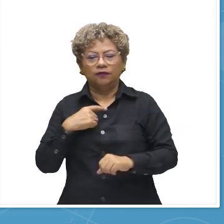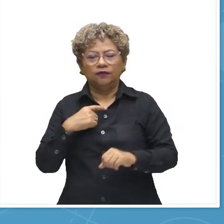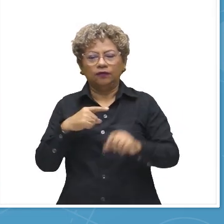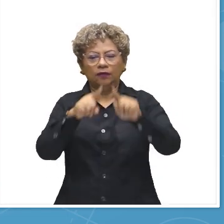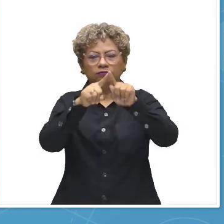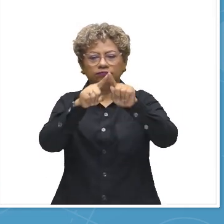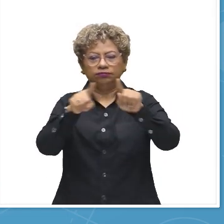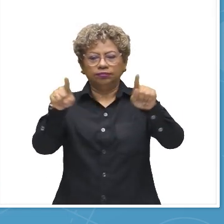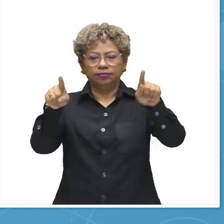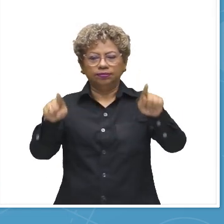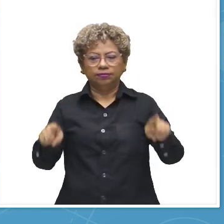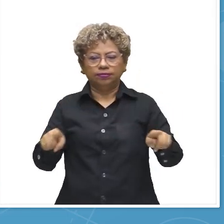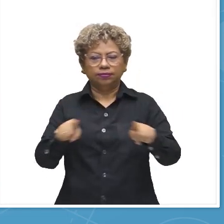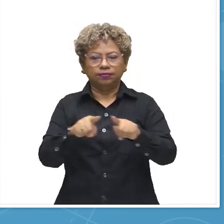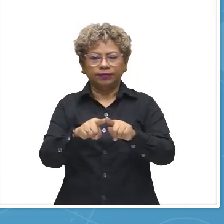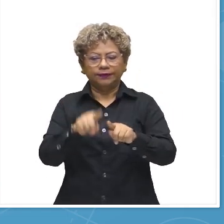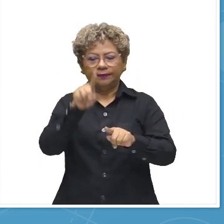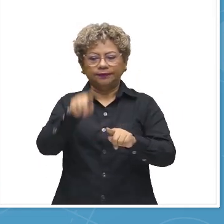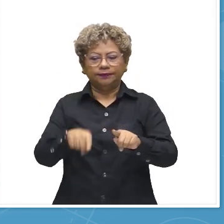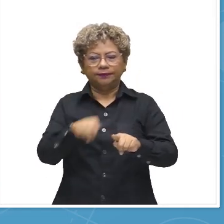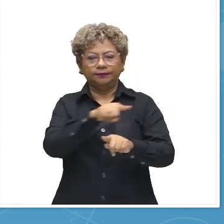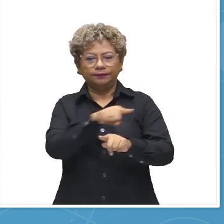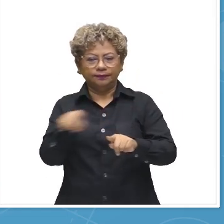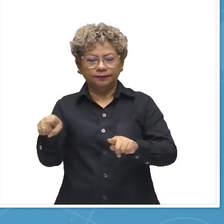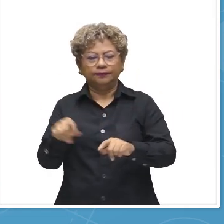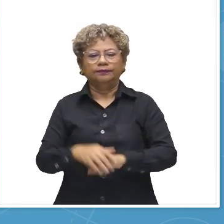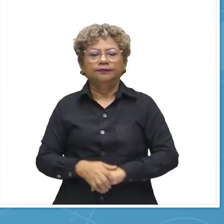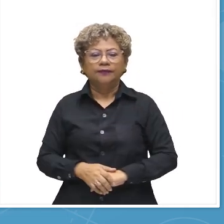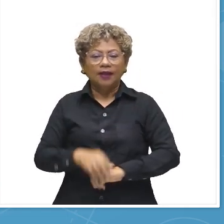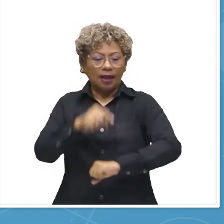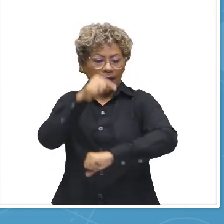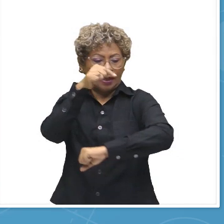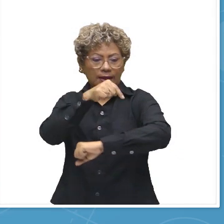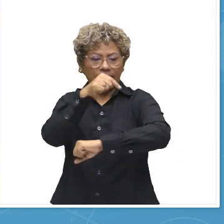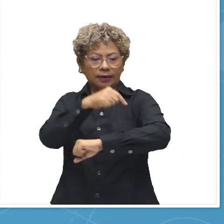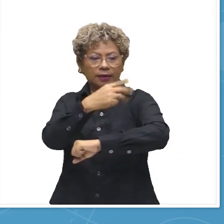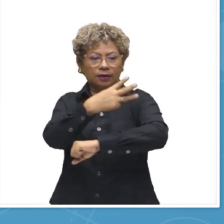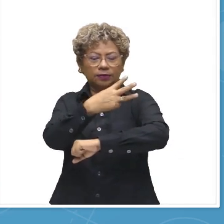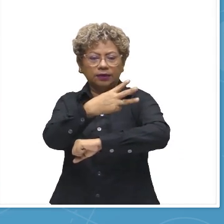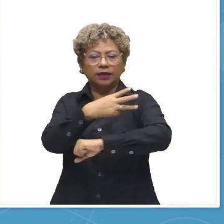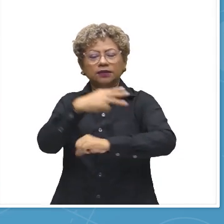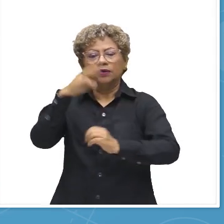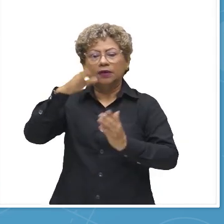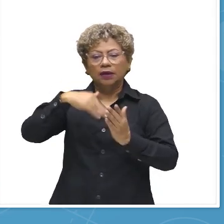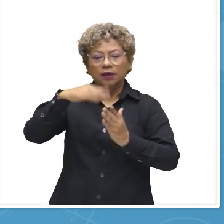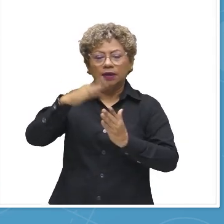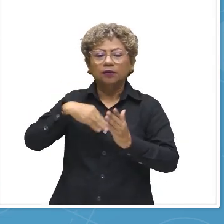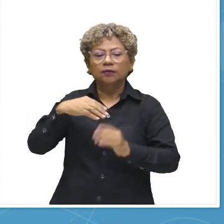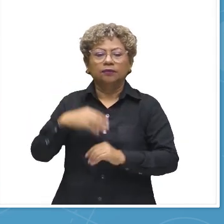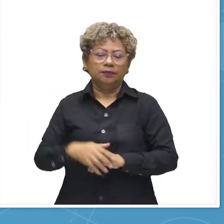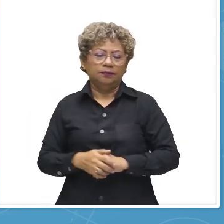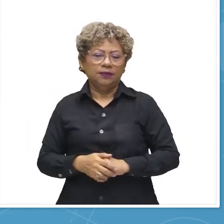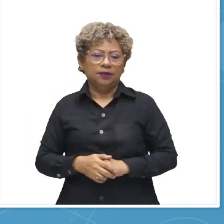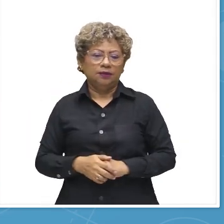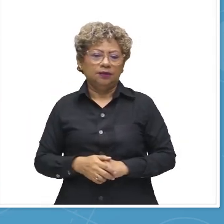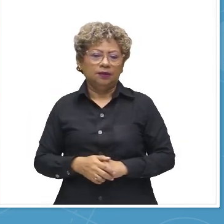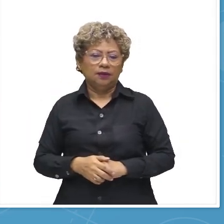cima representa as partes que estão, vamos dizer assim, ocupadas. Então, desse total de 4 partes, eu